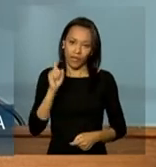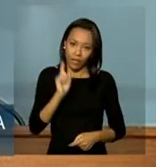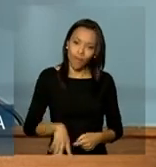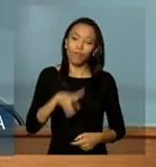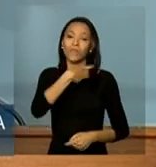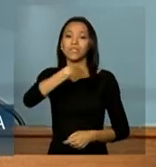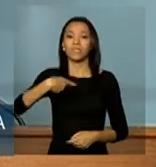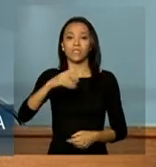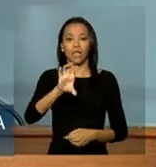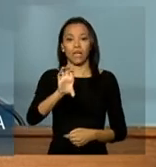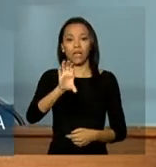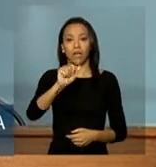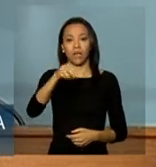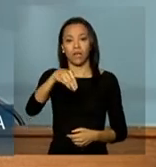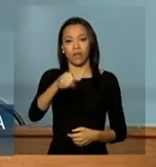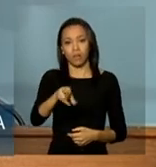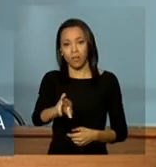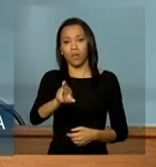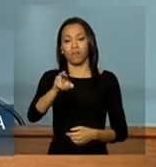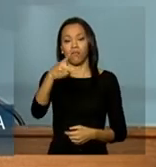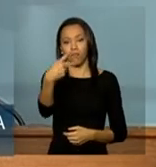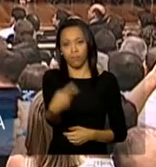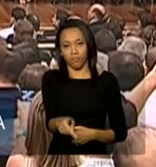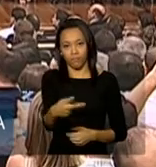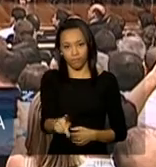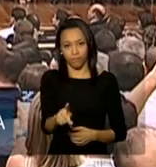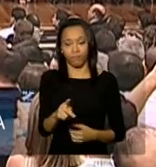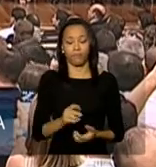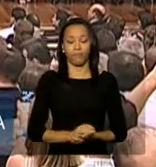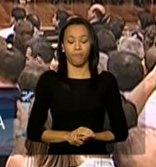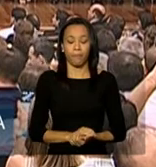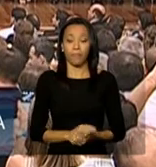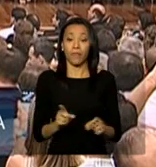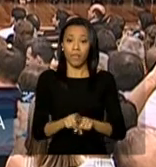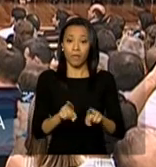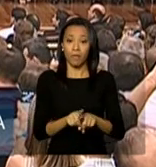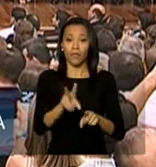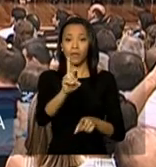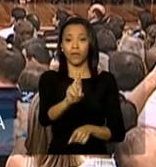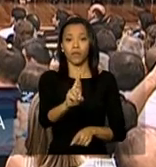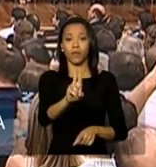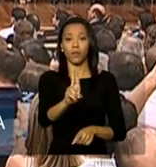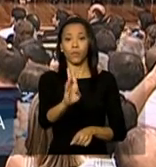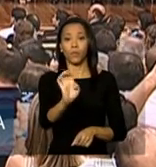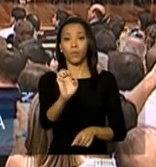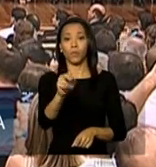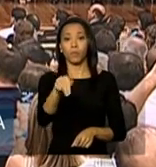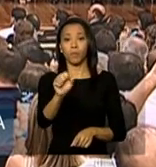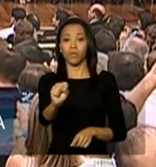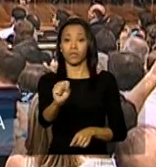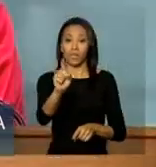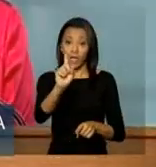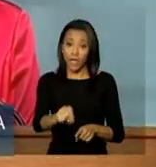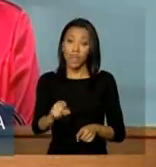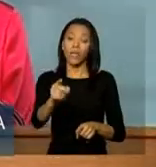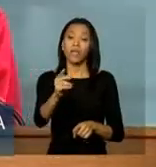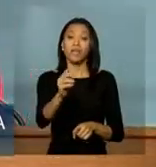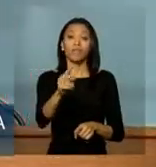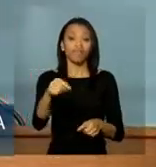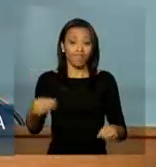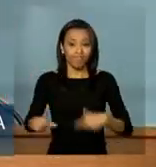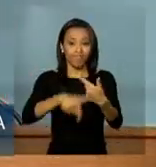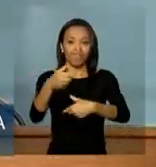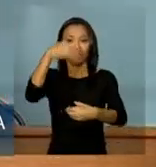da Câmara Municipal. Queria cumprimentar o Rubens Walter Grams, superintendente regional da